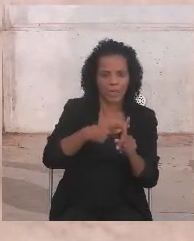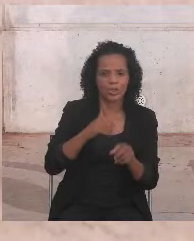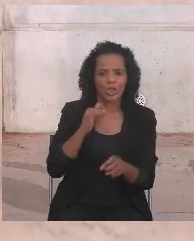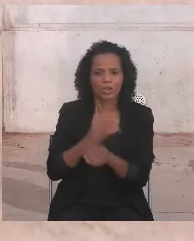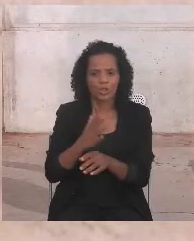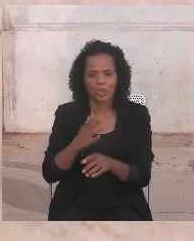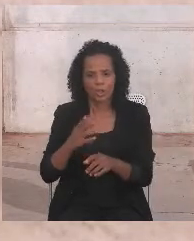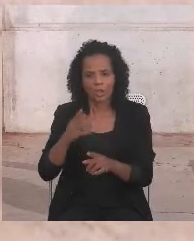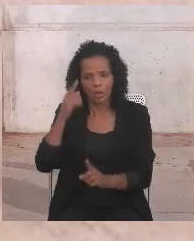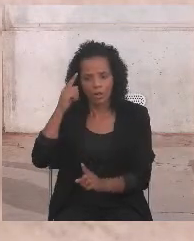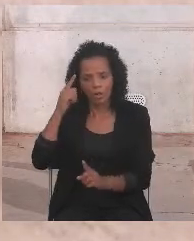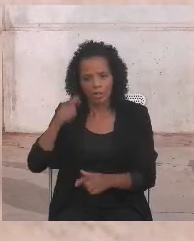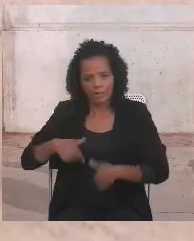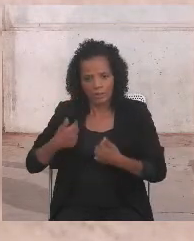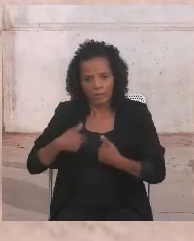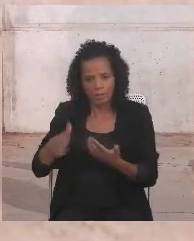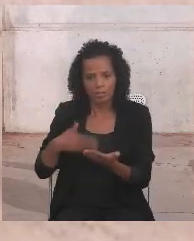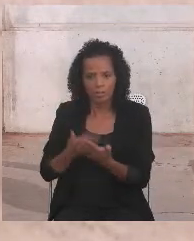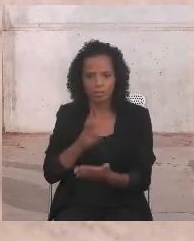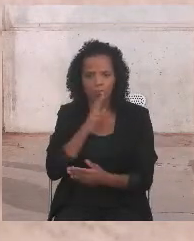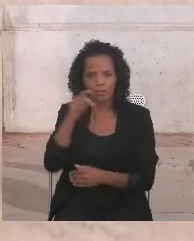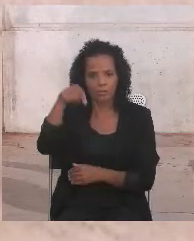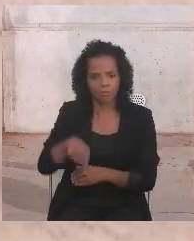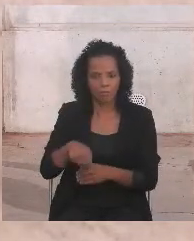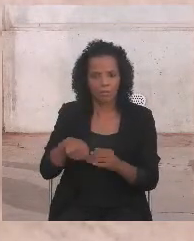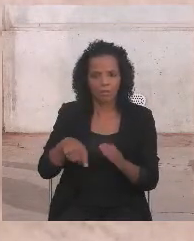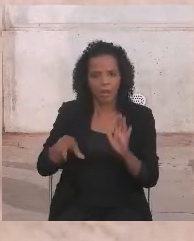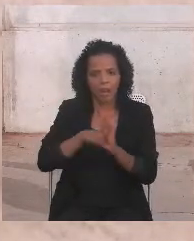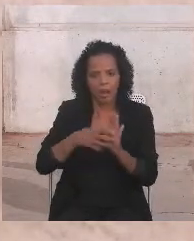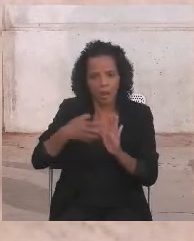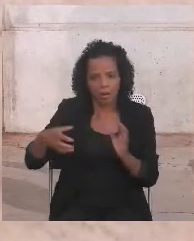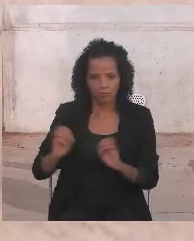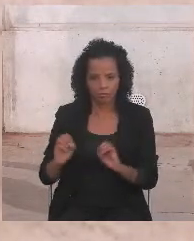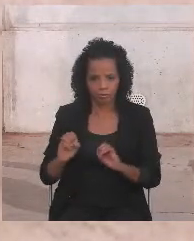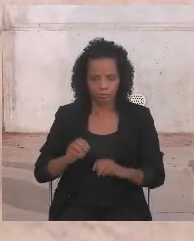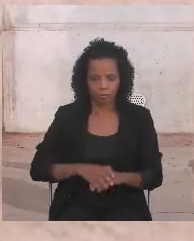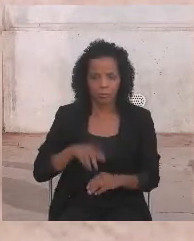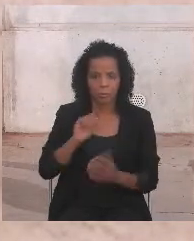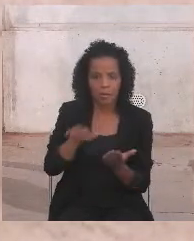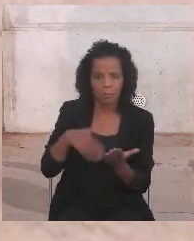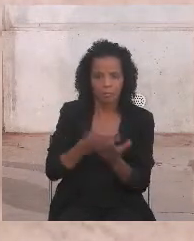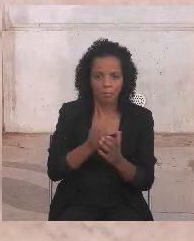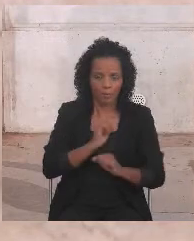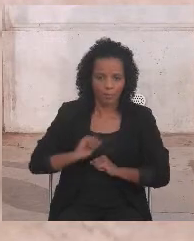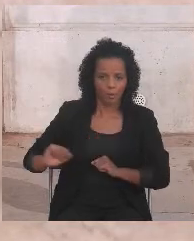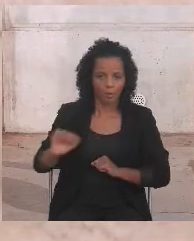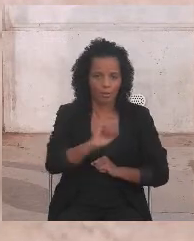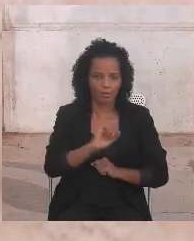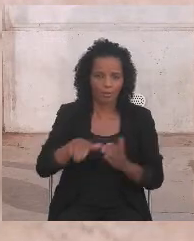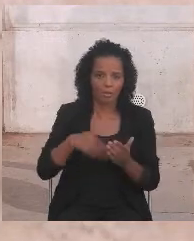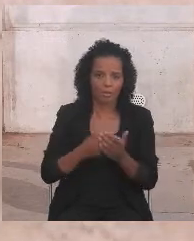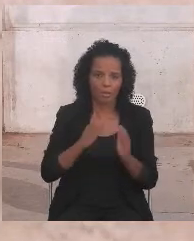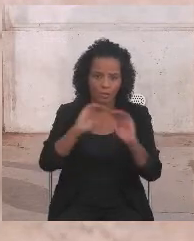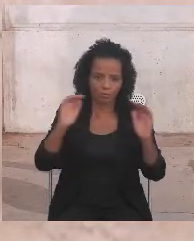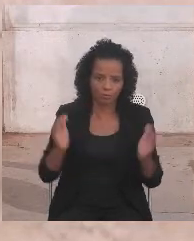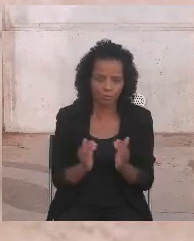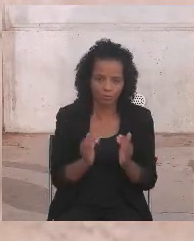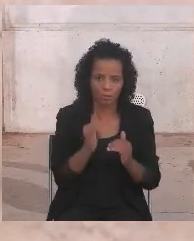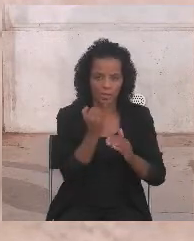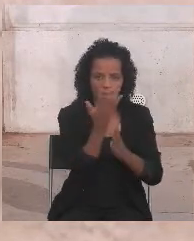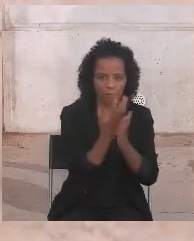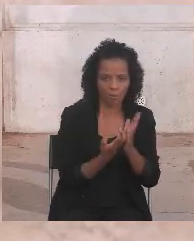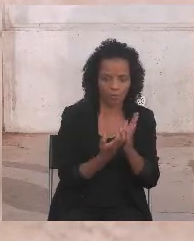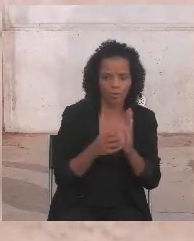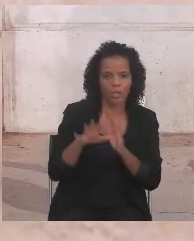resposta imediata e sem burocracia, mas também as nossas propostas para as reduções de impostos